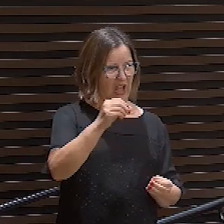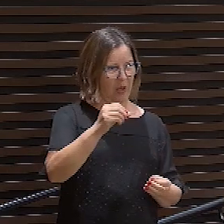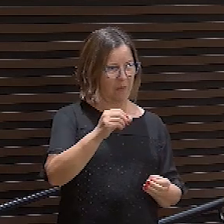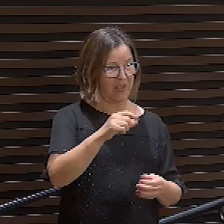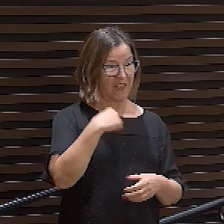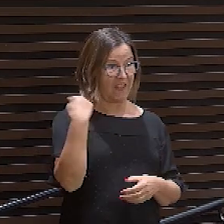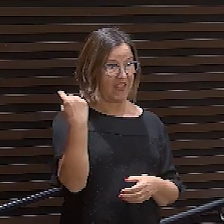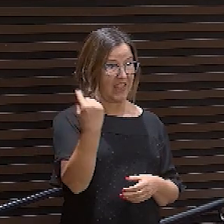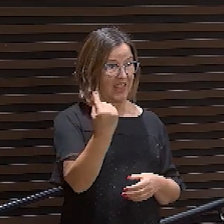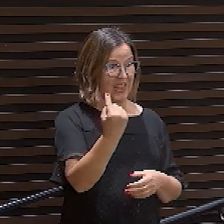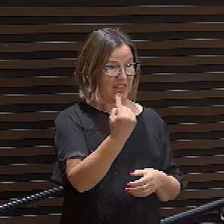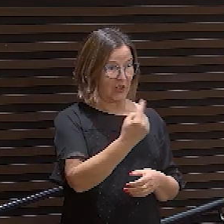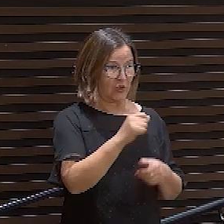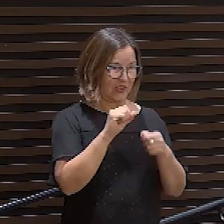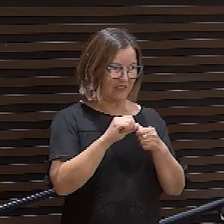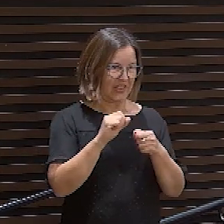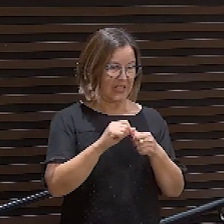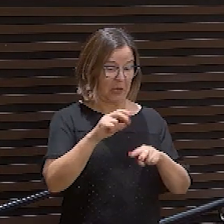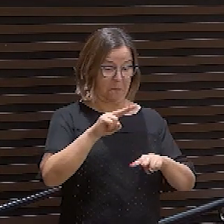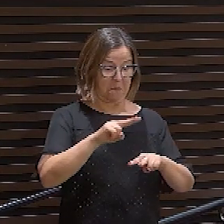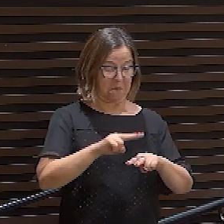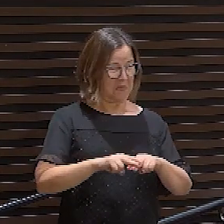Abraão invoca o nome do Senhor,